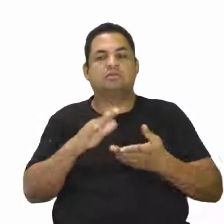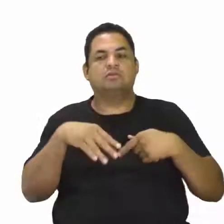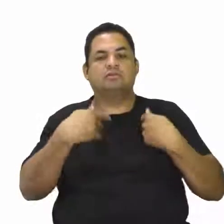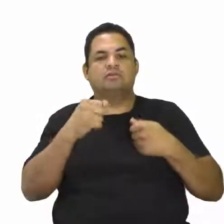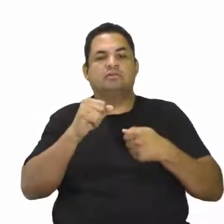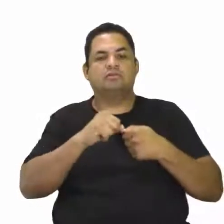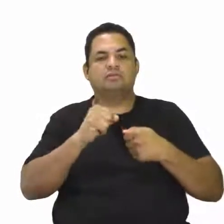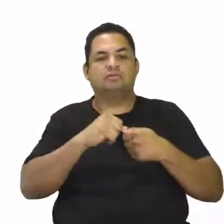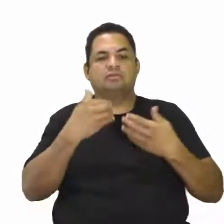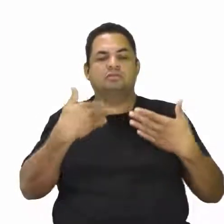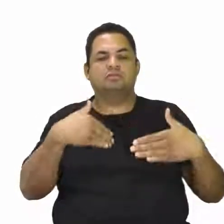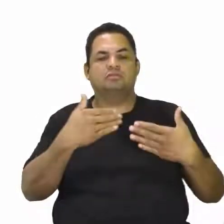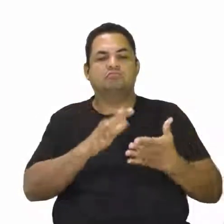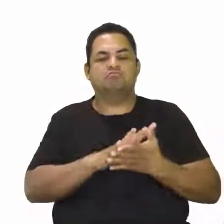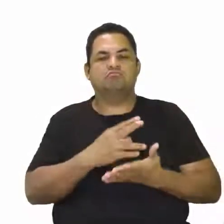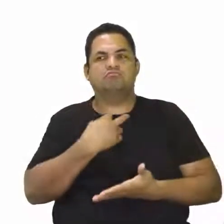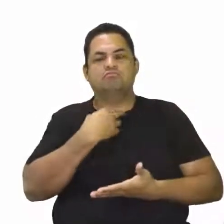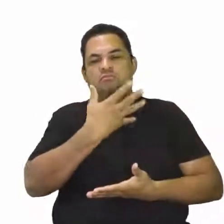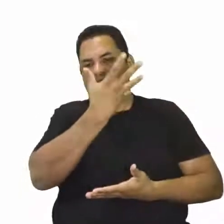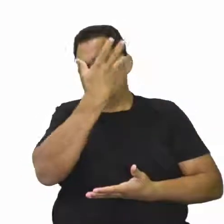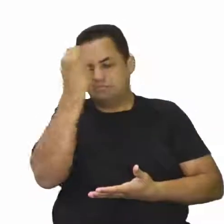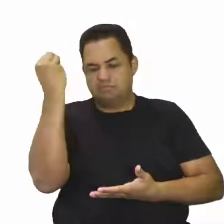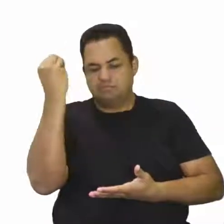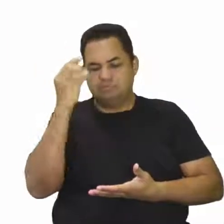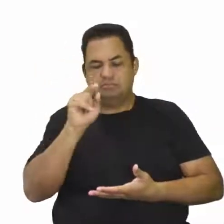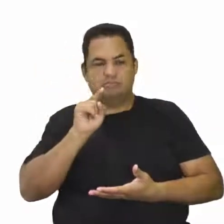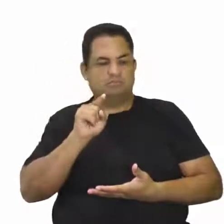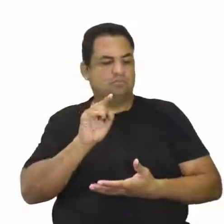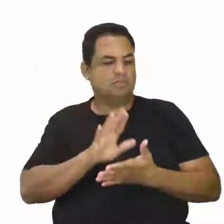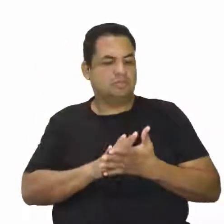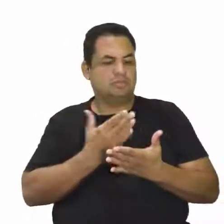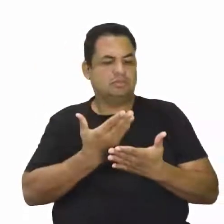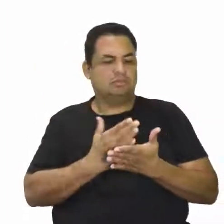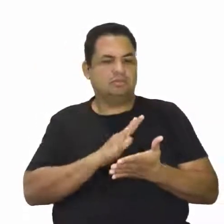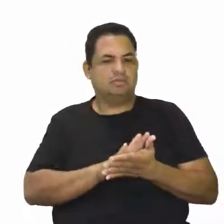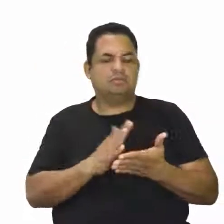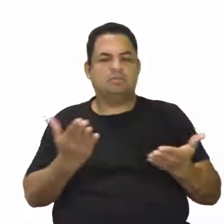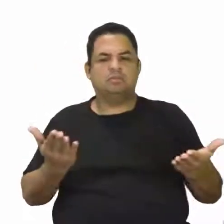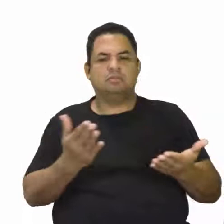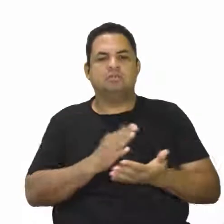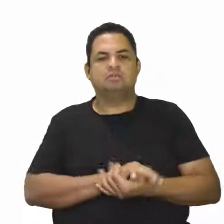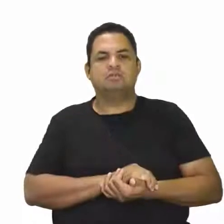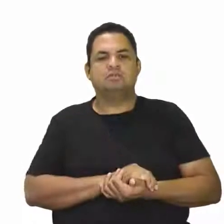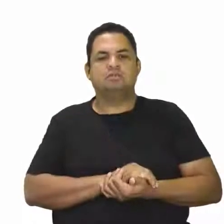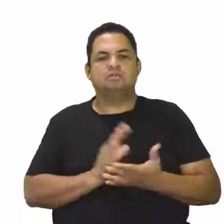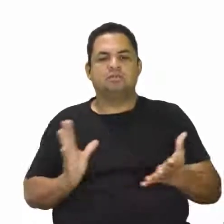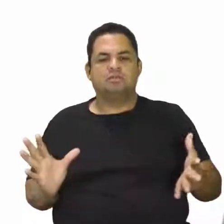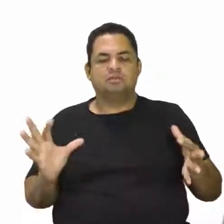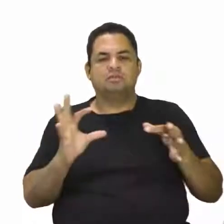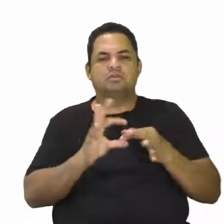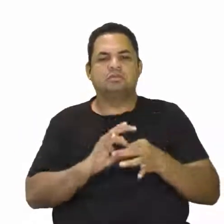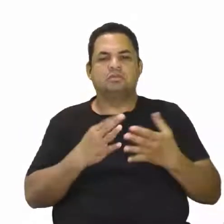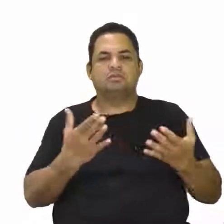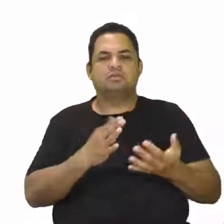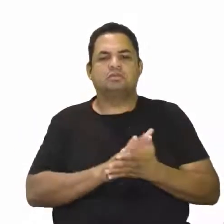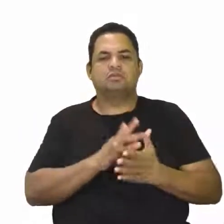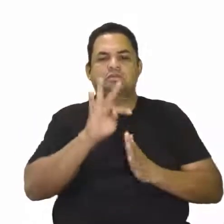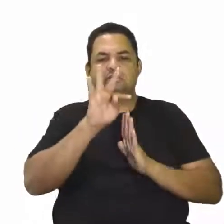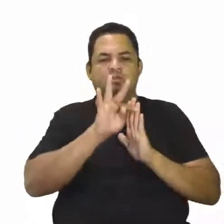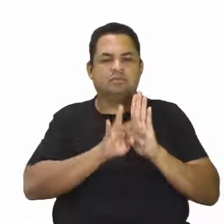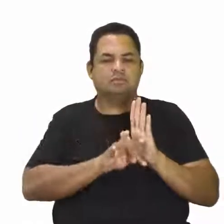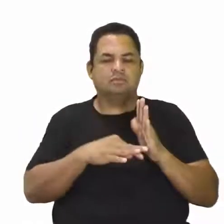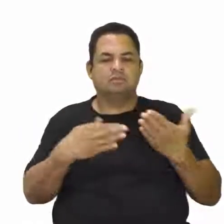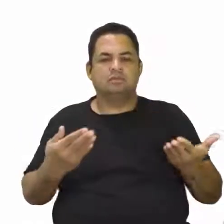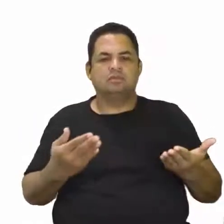prova você não pode esquecer que você não é tradutor, mas que você vai estar lá para contextualizar o texto a qual